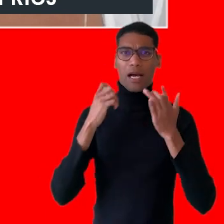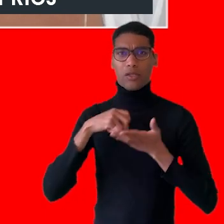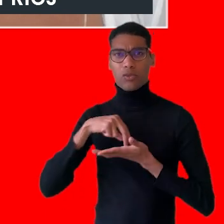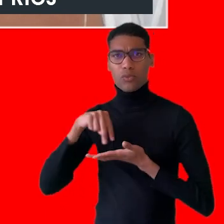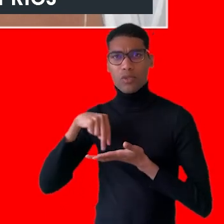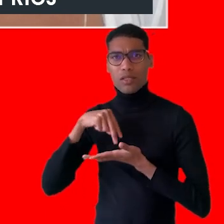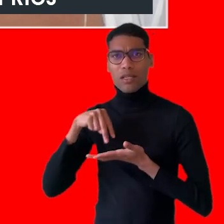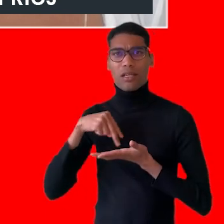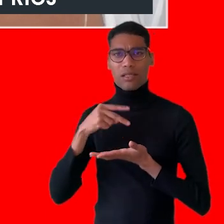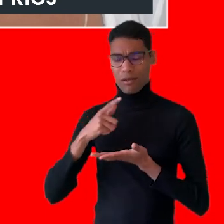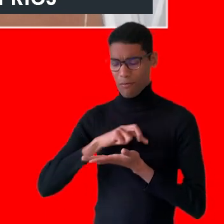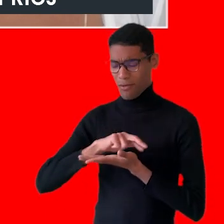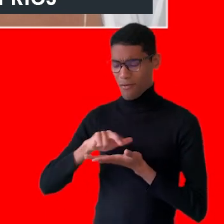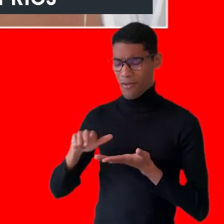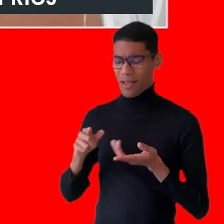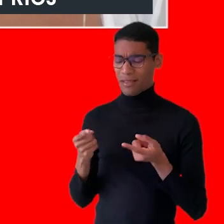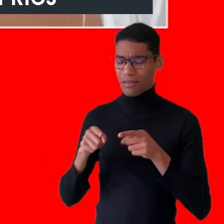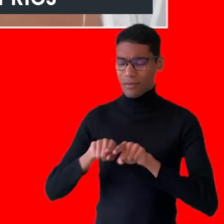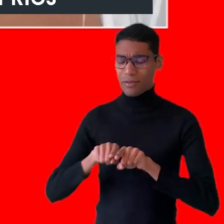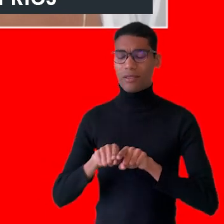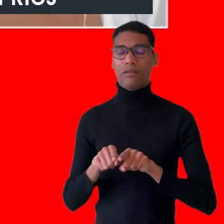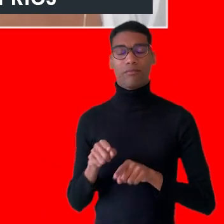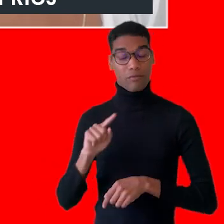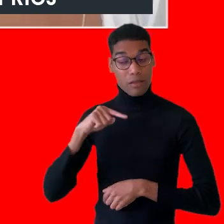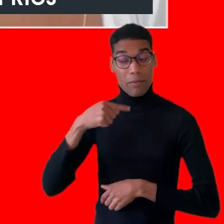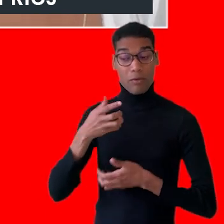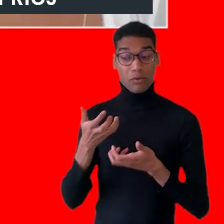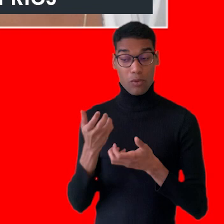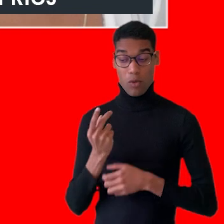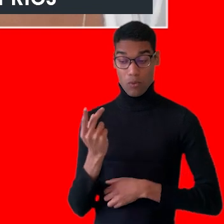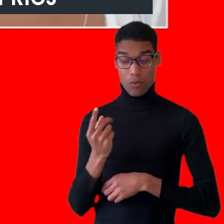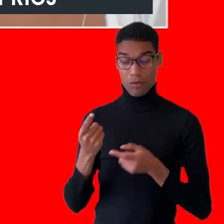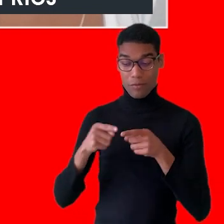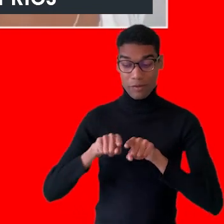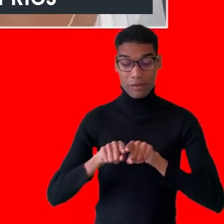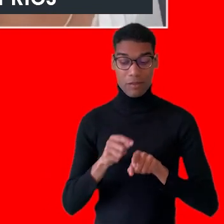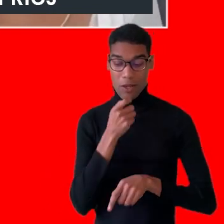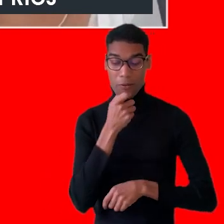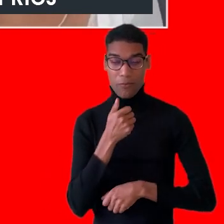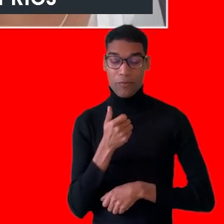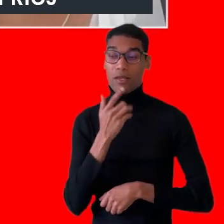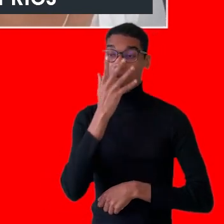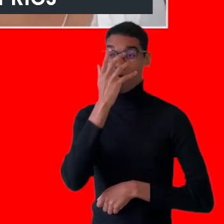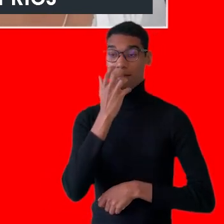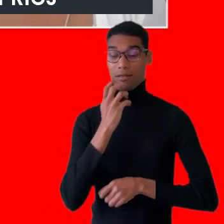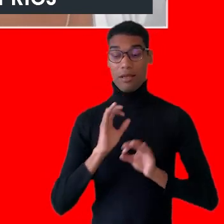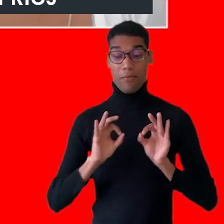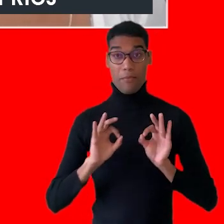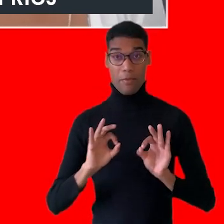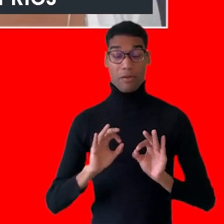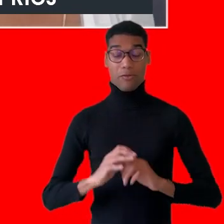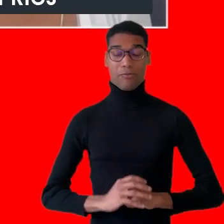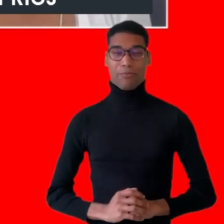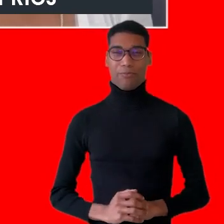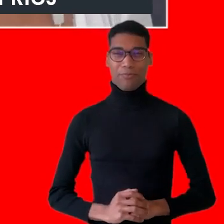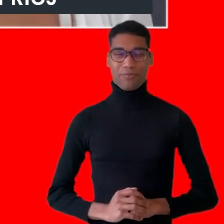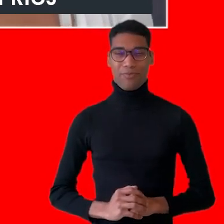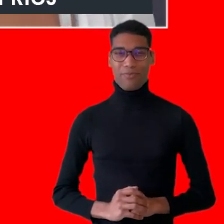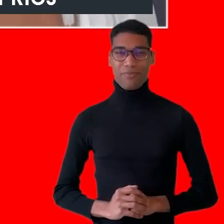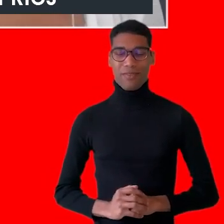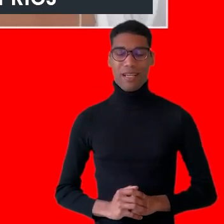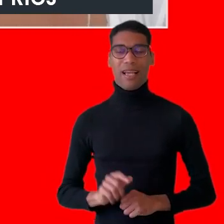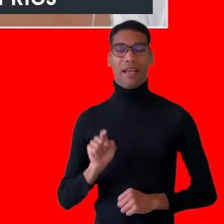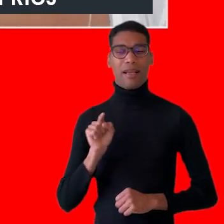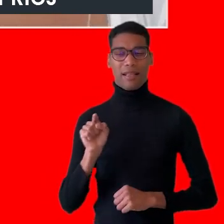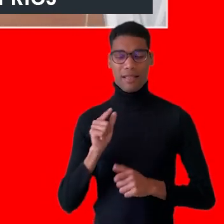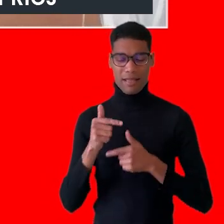e cinema por meio de inúmeras parcerias. Quero depois uma parceria com você, viu? É sério.